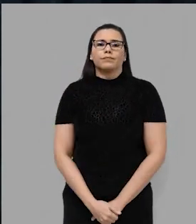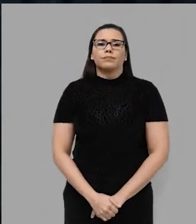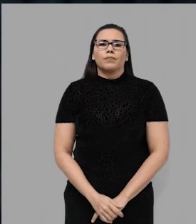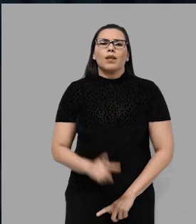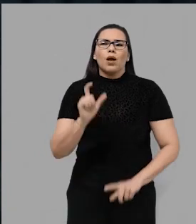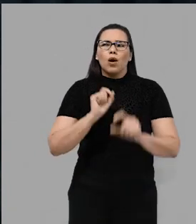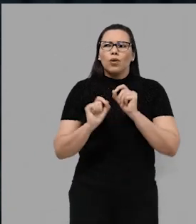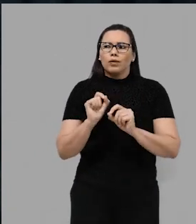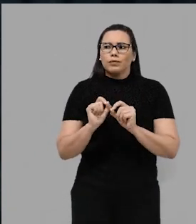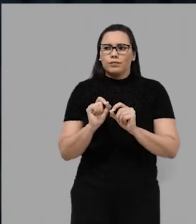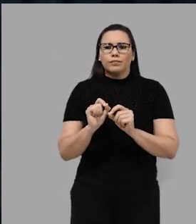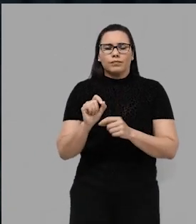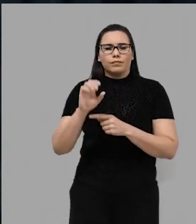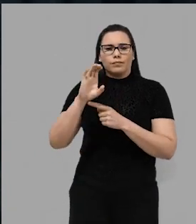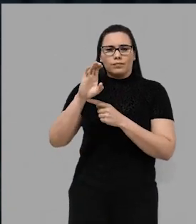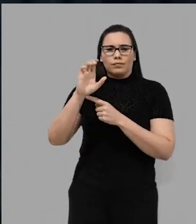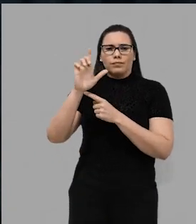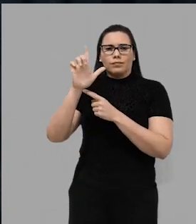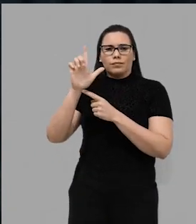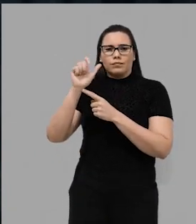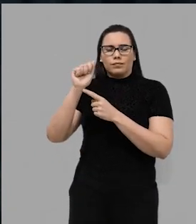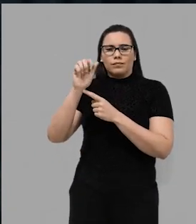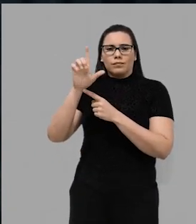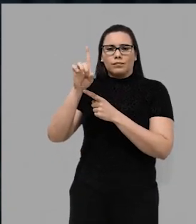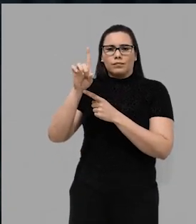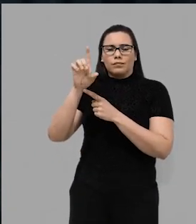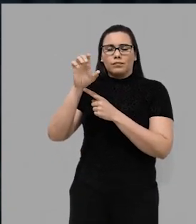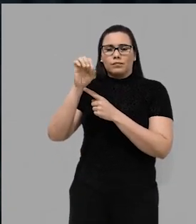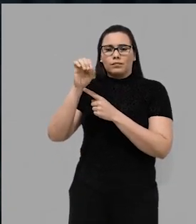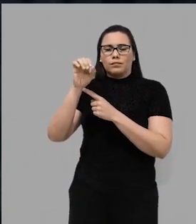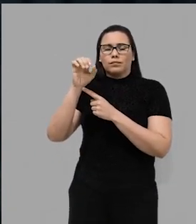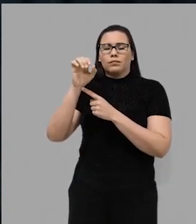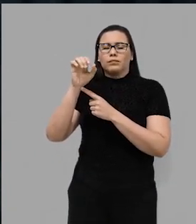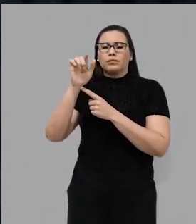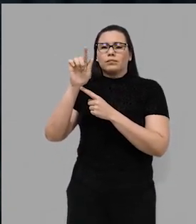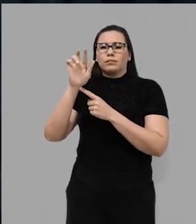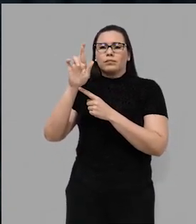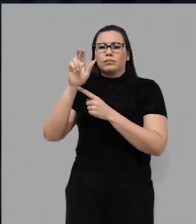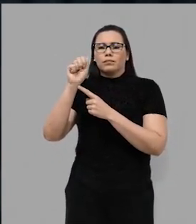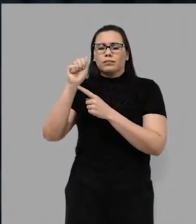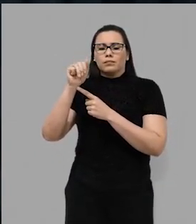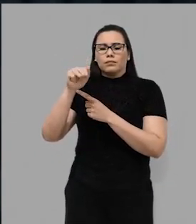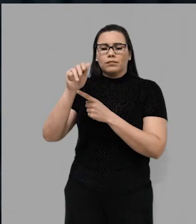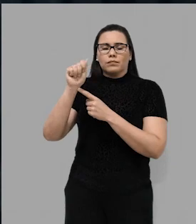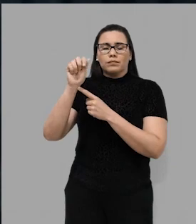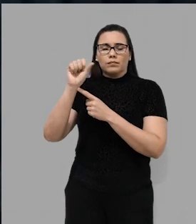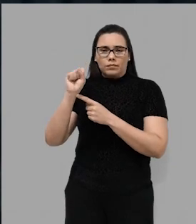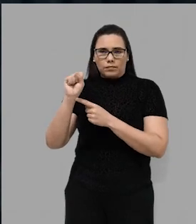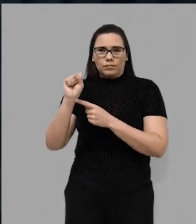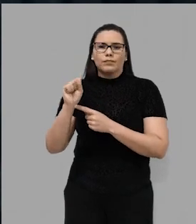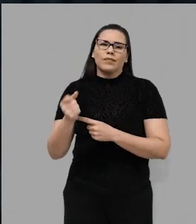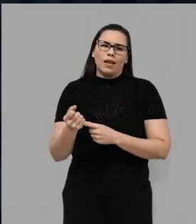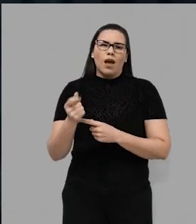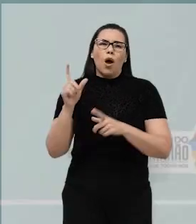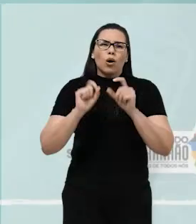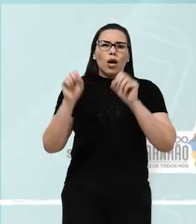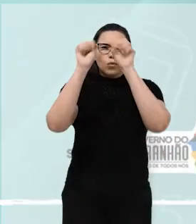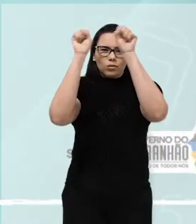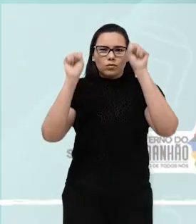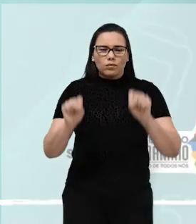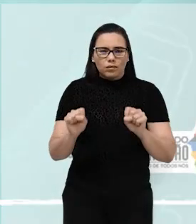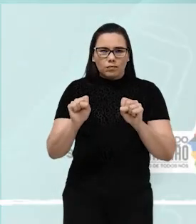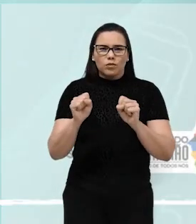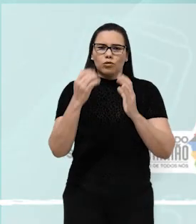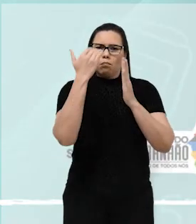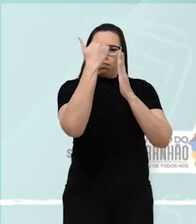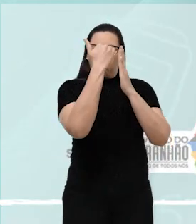chamado de cladograma. Tá? Cladograma é a mesma coisa que árvores filogenéticas. É isso aqui que eu